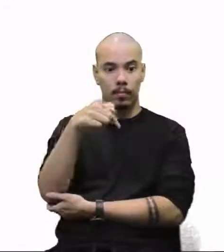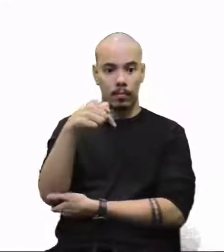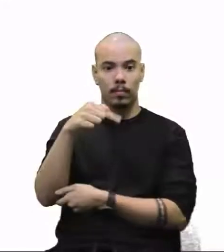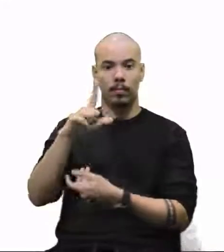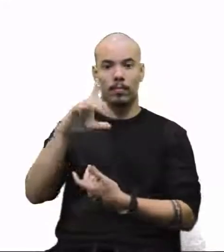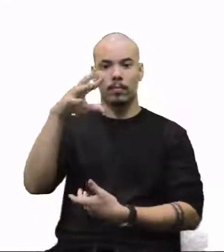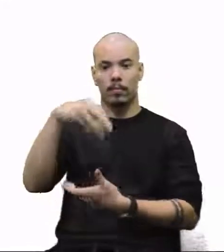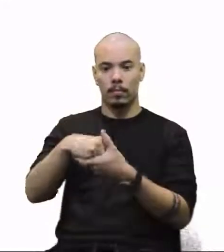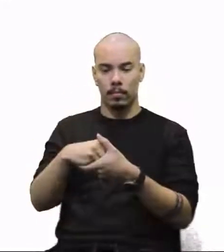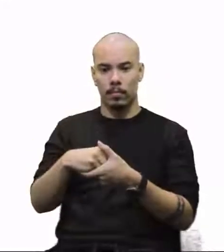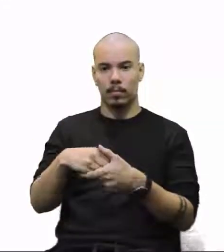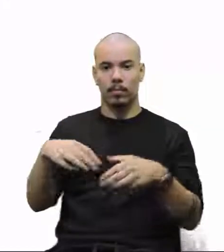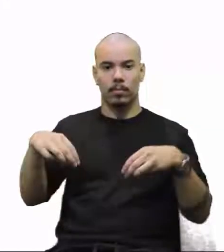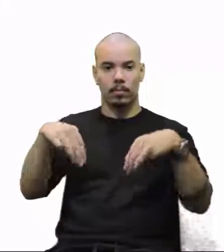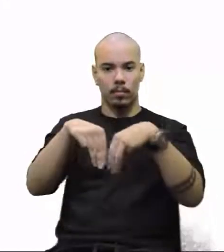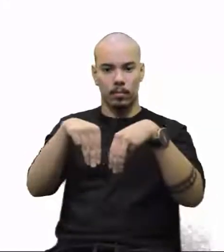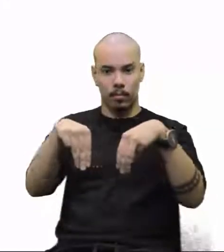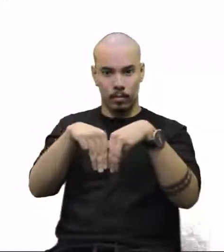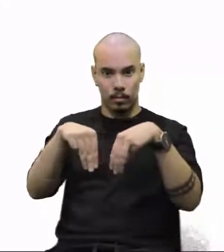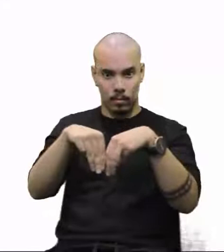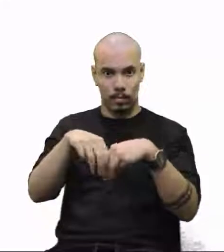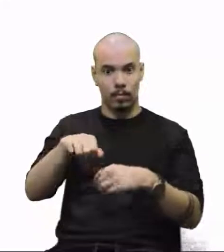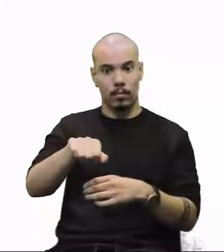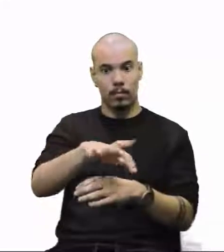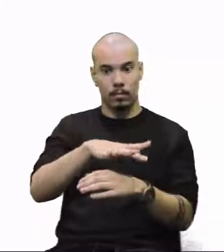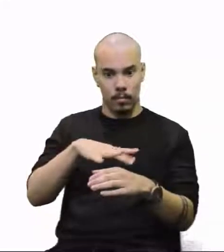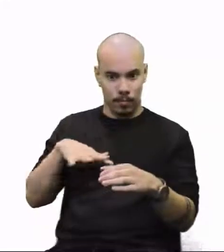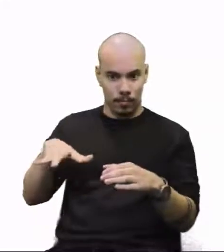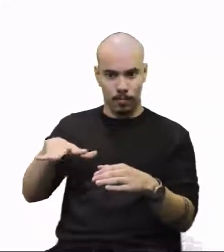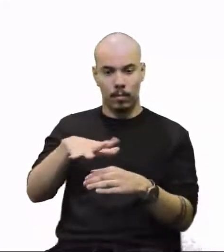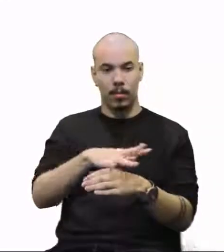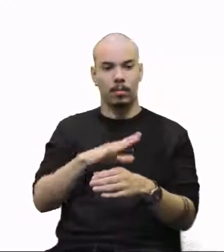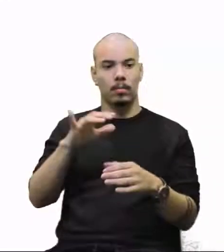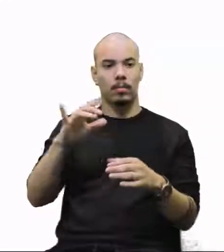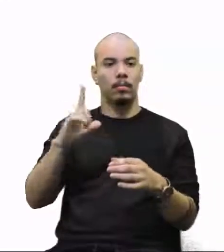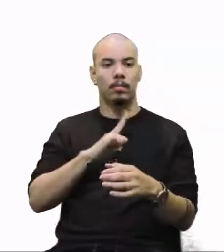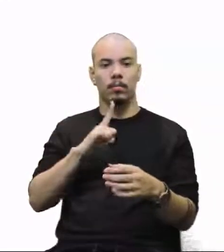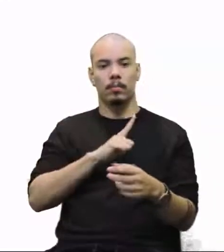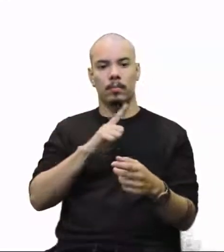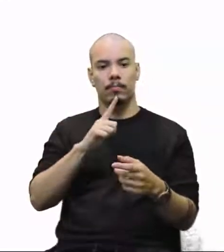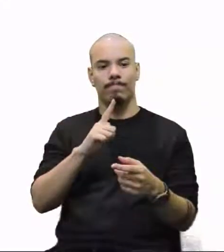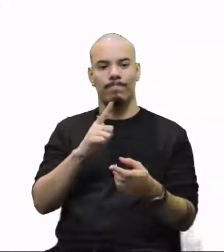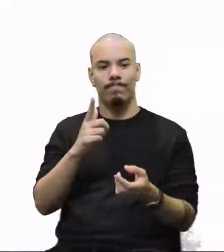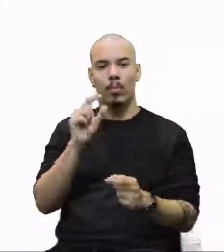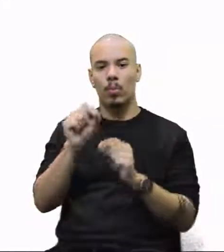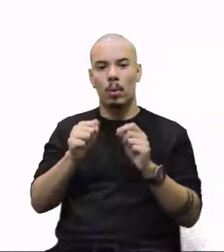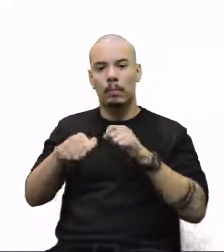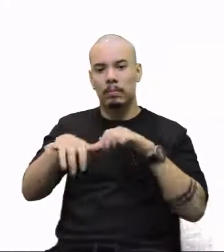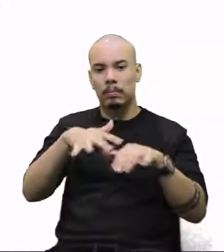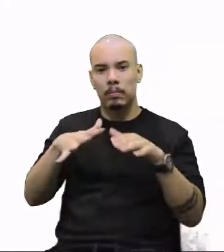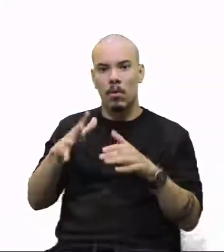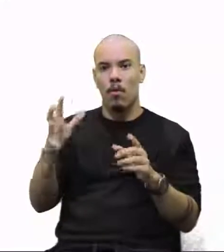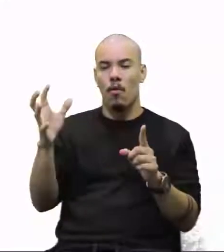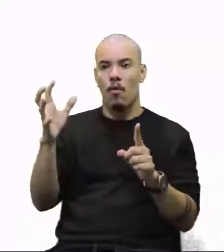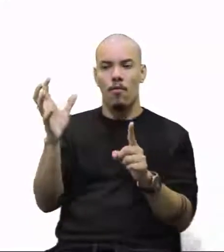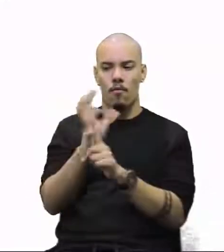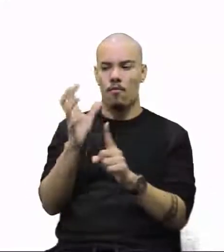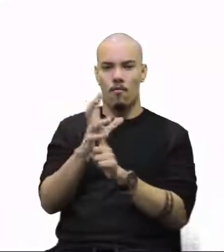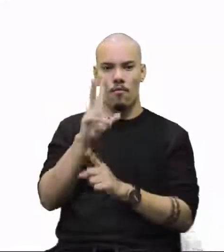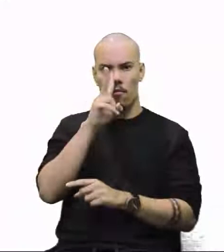campo elétrico, carga elétrica submetida a campo elétrico, sofre sempre a ação de uma força elétrica, independente aí do